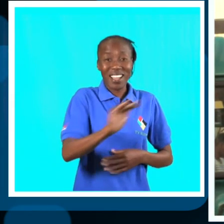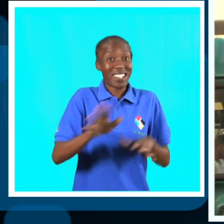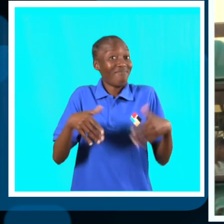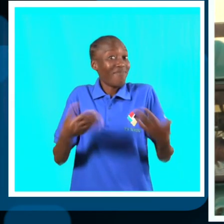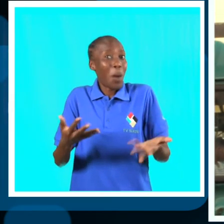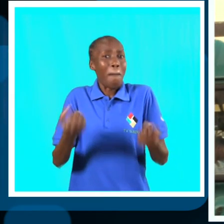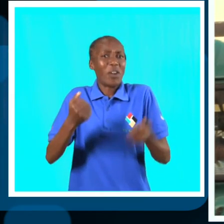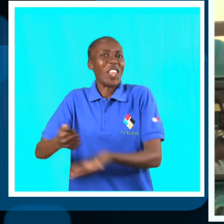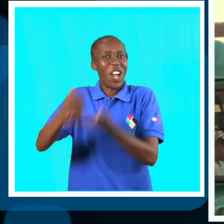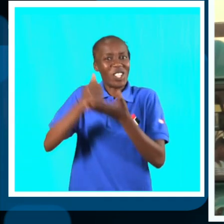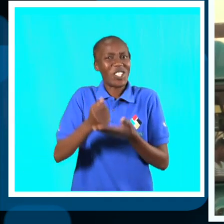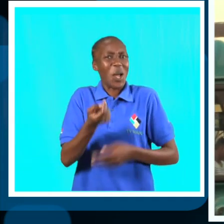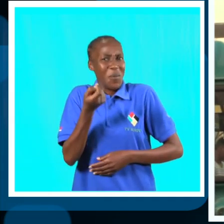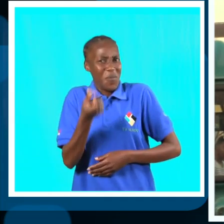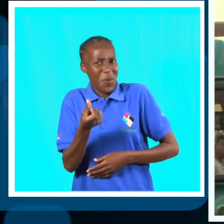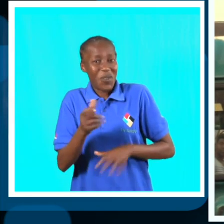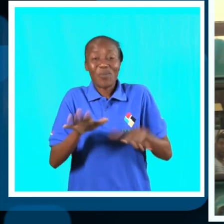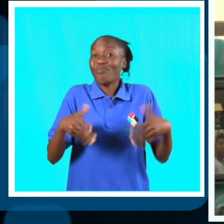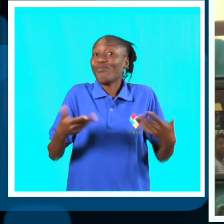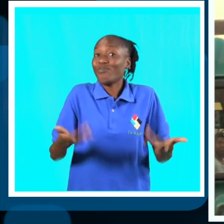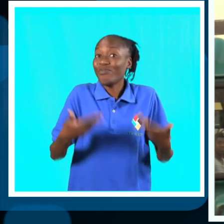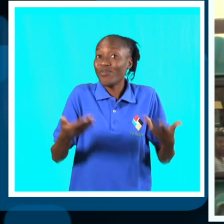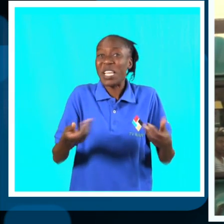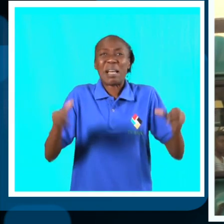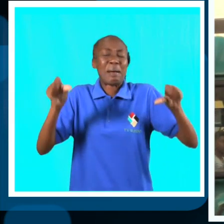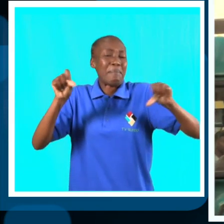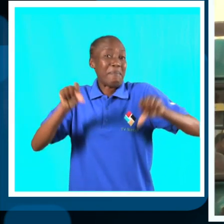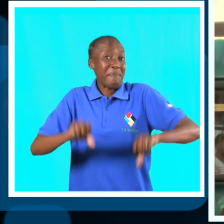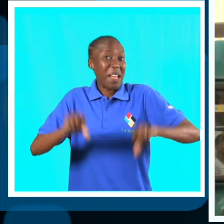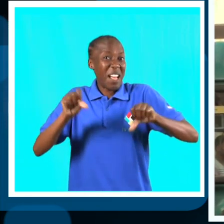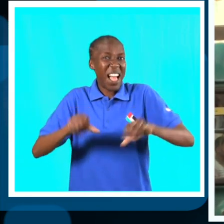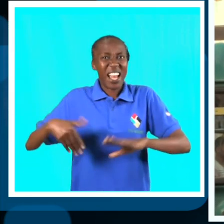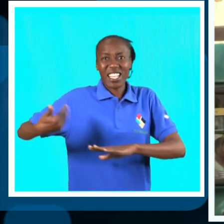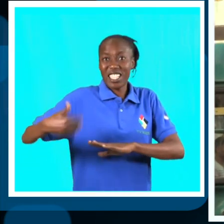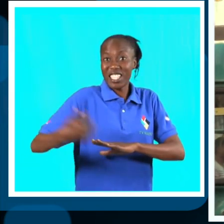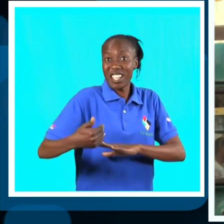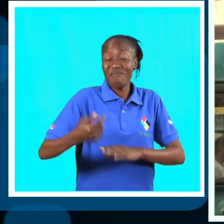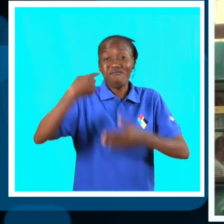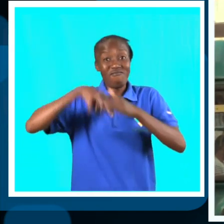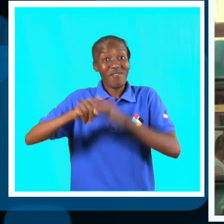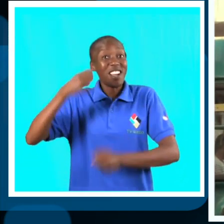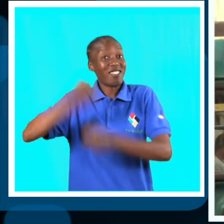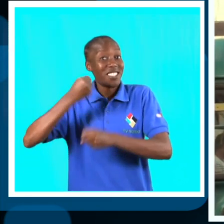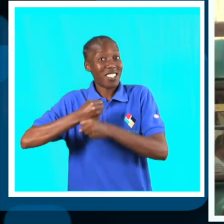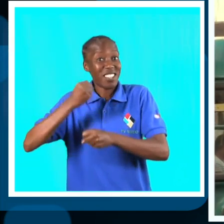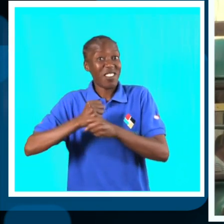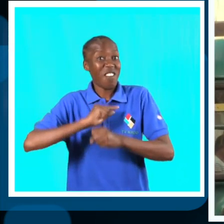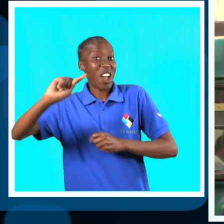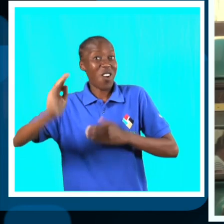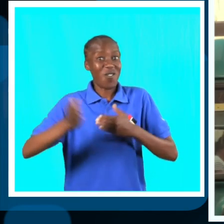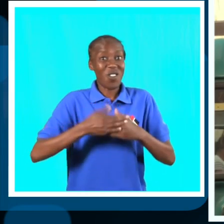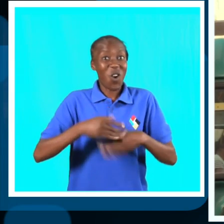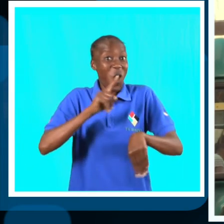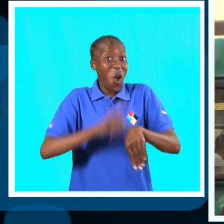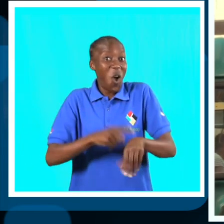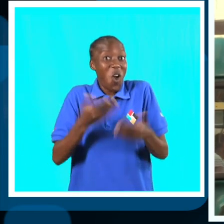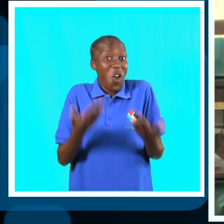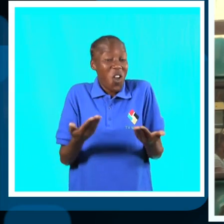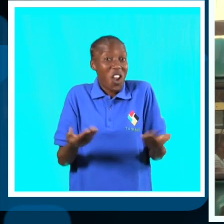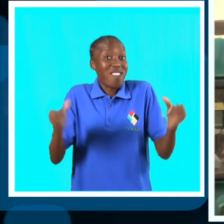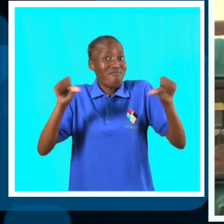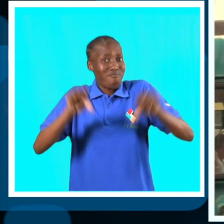para ajudar mais de um pouco. Passamos muito mal diariamente para ir ao serviço e de volta. O pior é essa